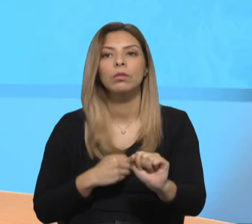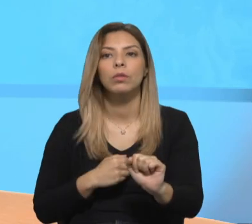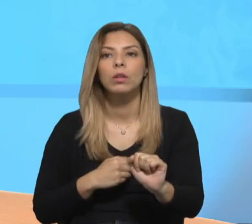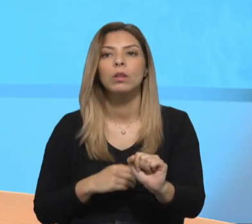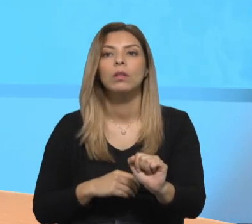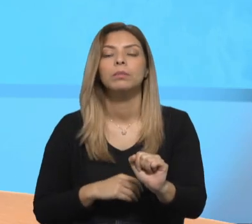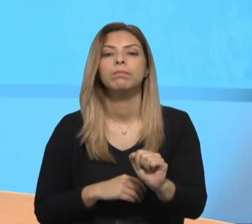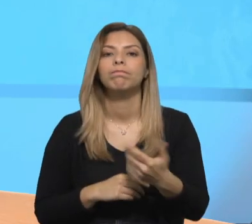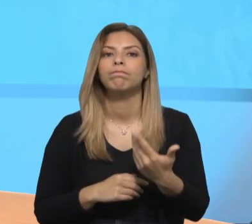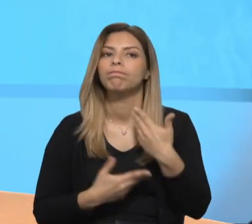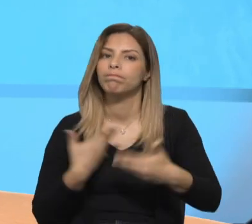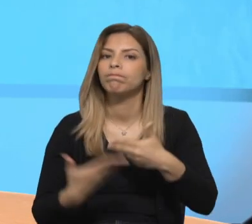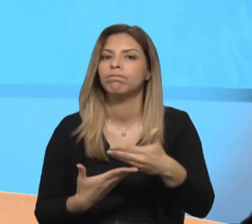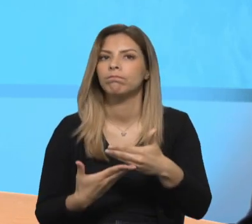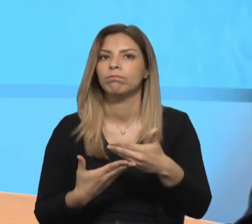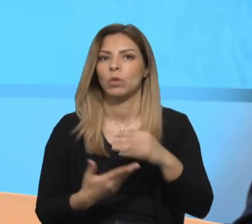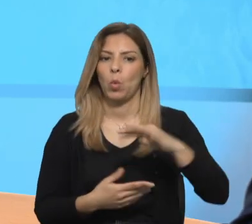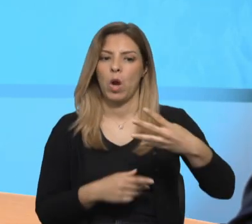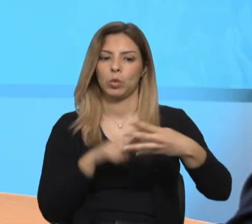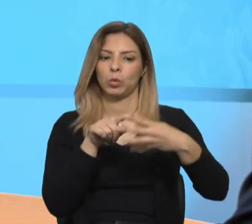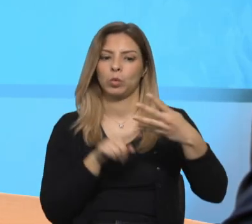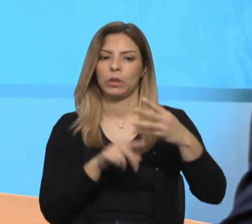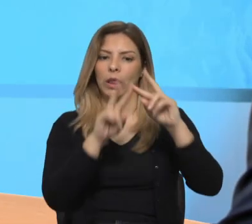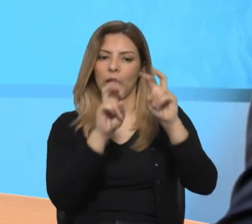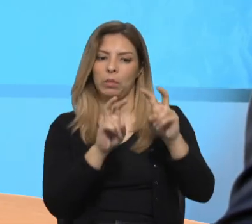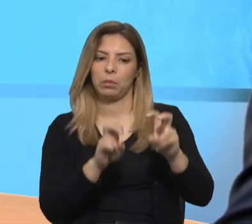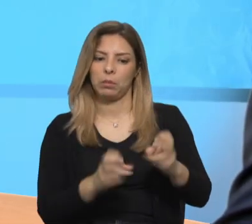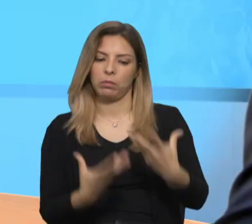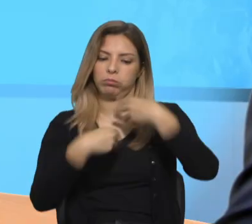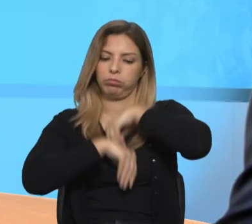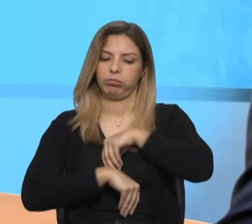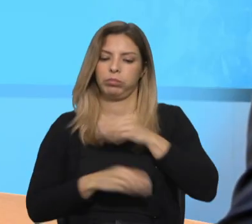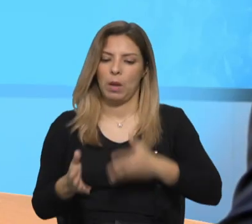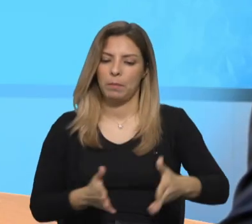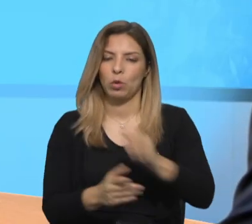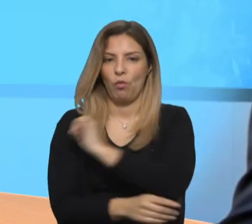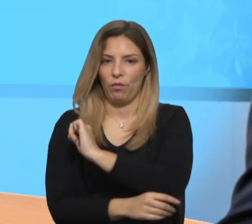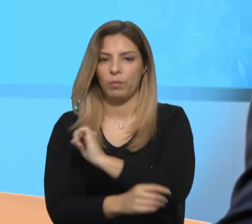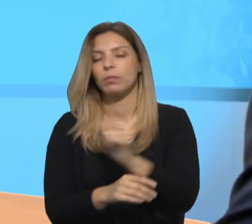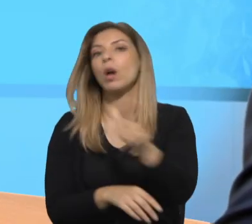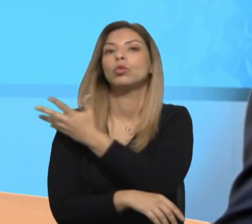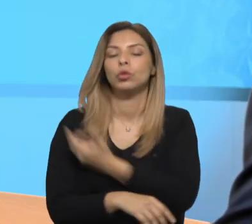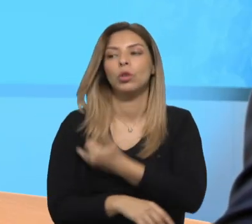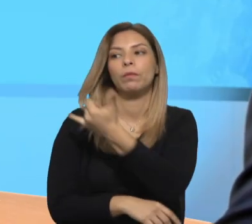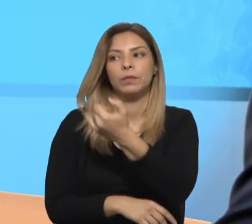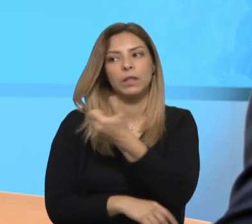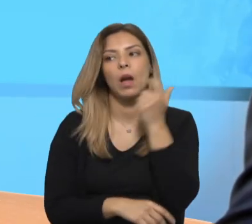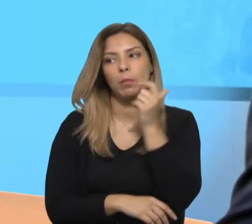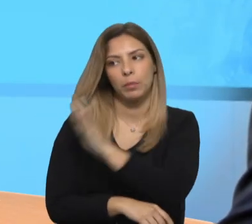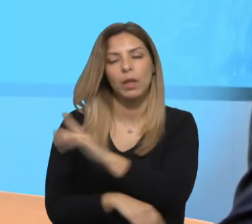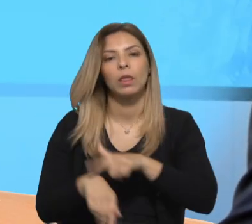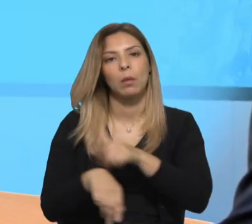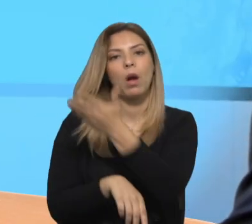vivendo estes quatro temas no mesmo percurso. E eu começava, se calhar, já lá vamos ao 25 de Abril e aos tempos em que